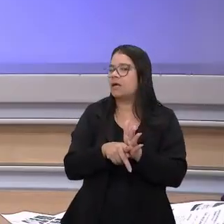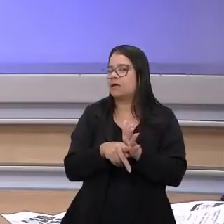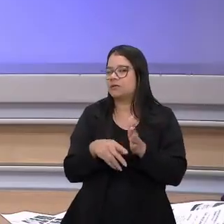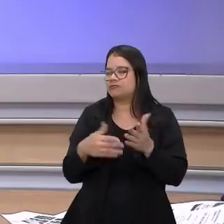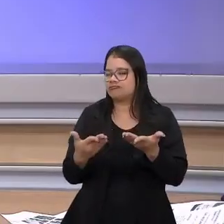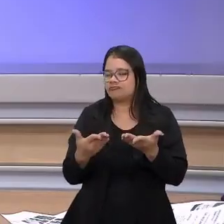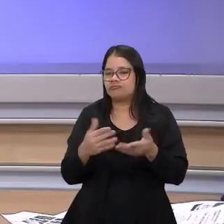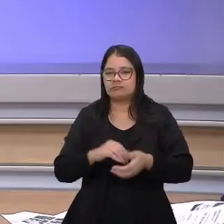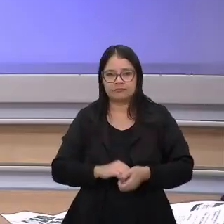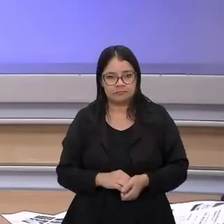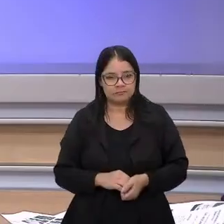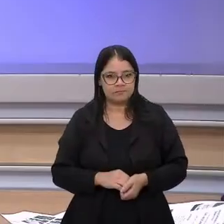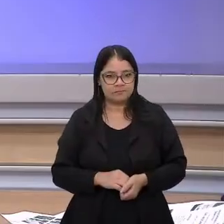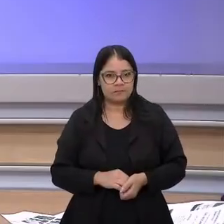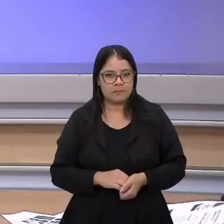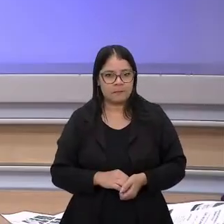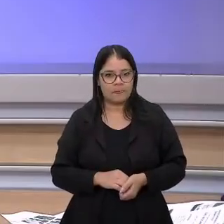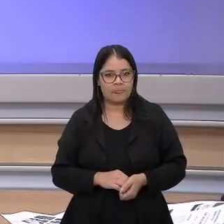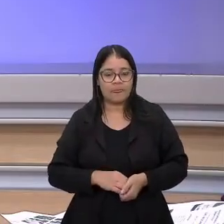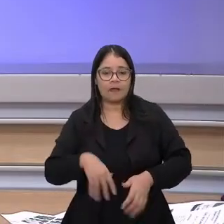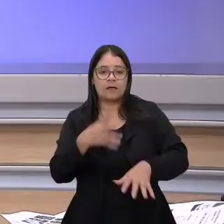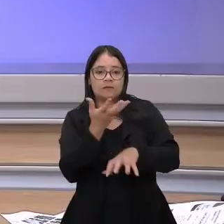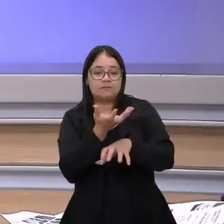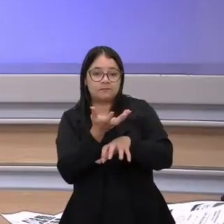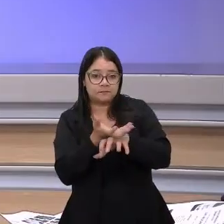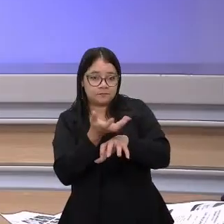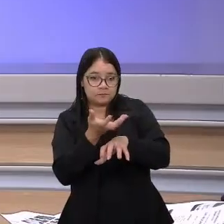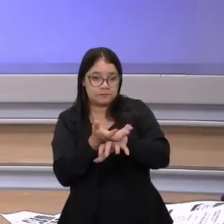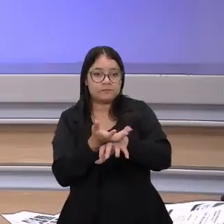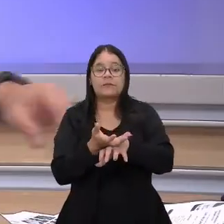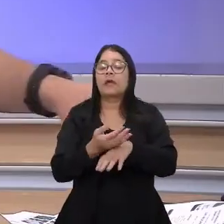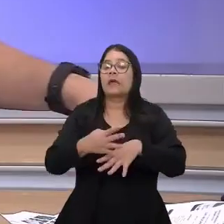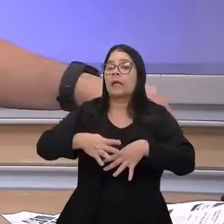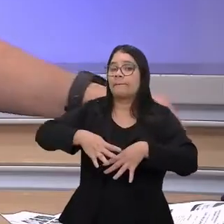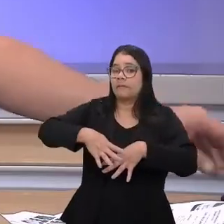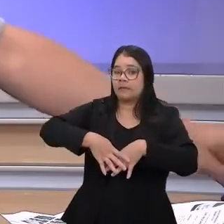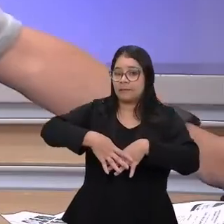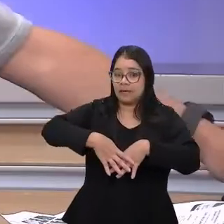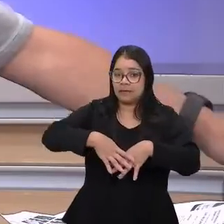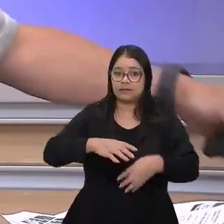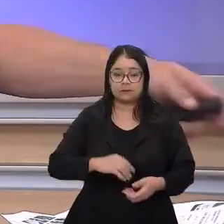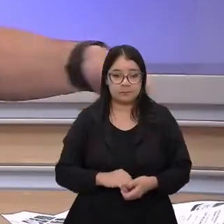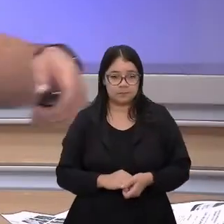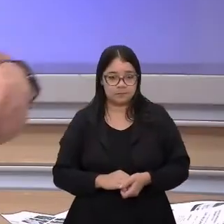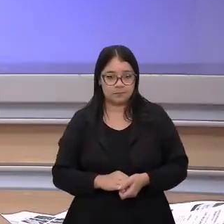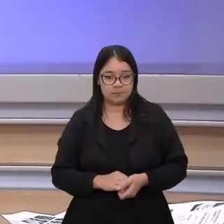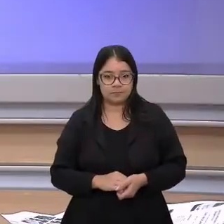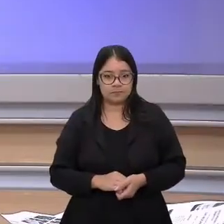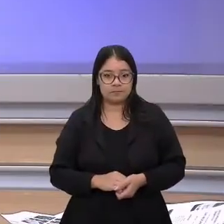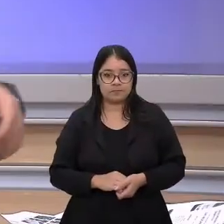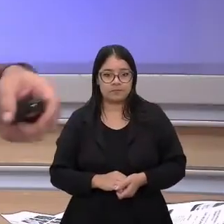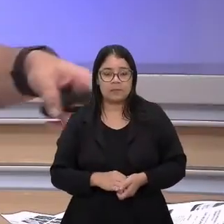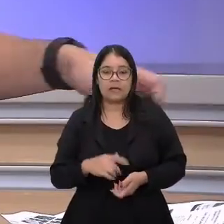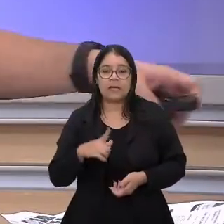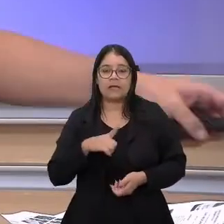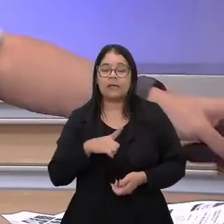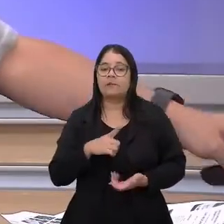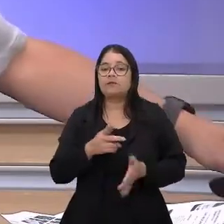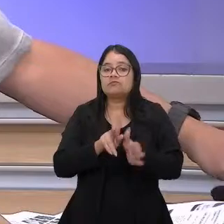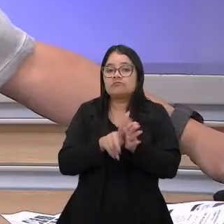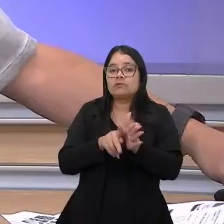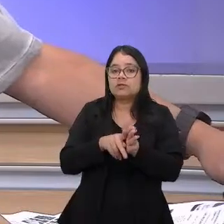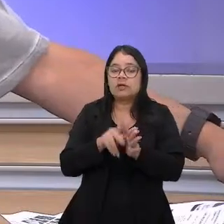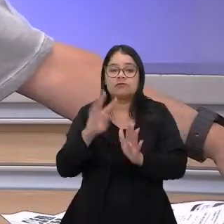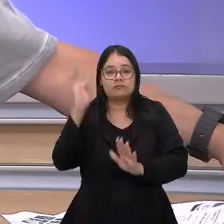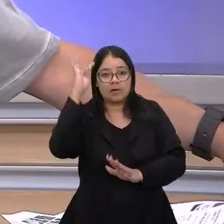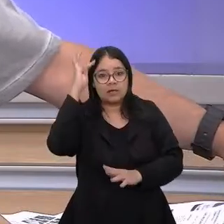aqui, no componente que eu atuo, né? Componente de matemática, temos um projeto que foi